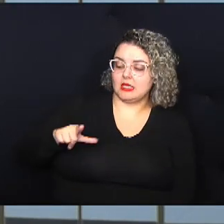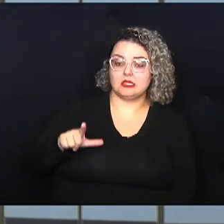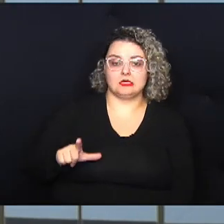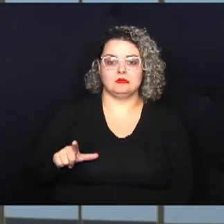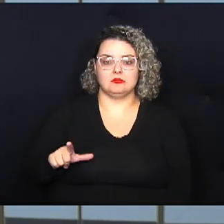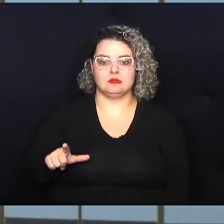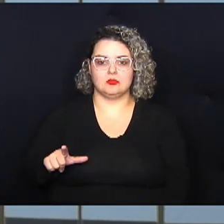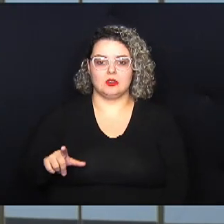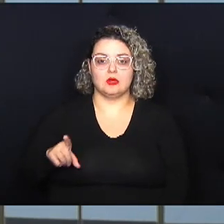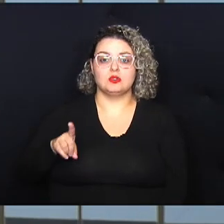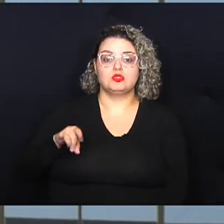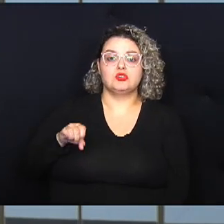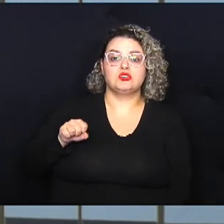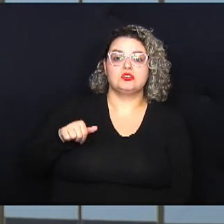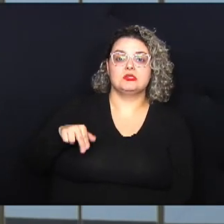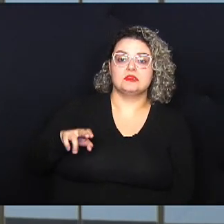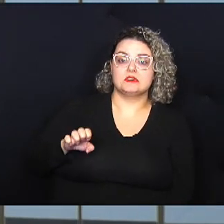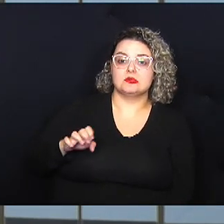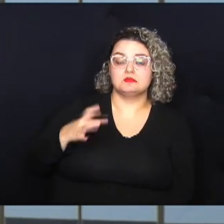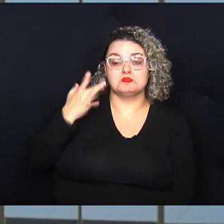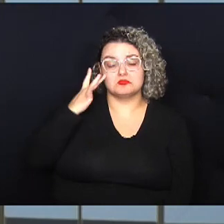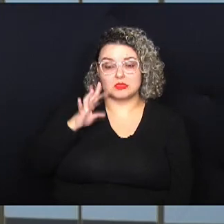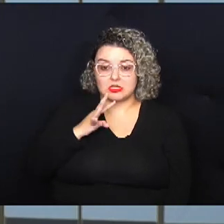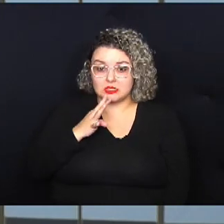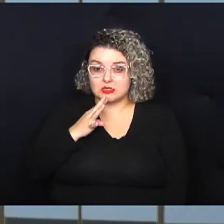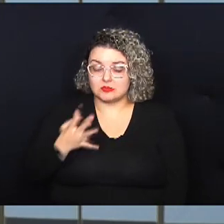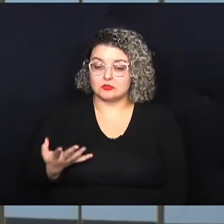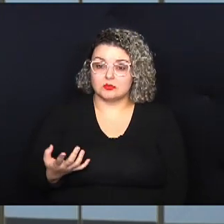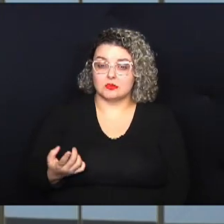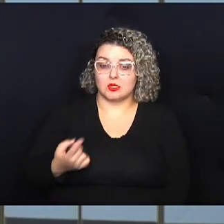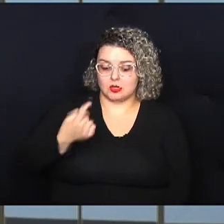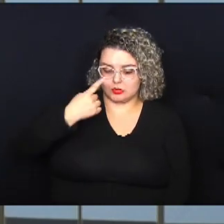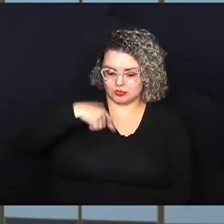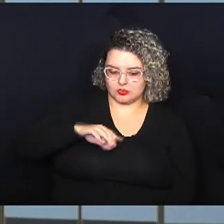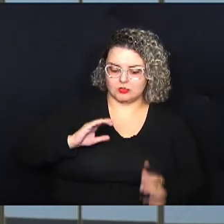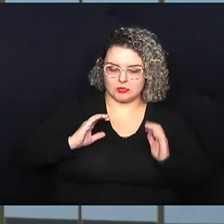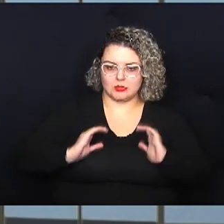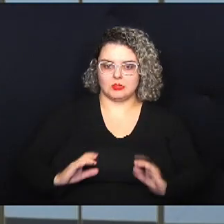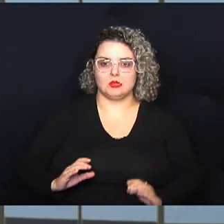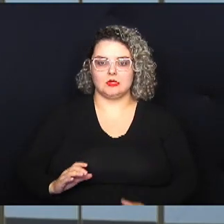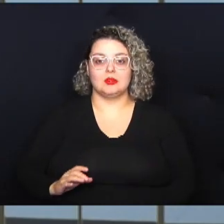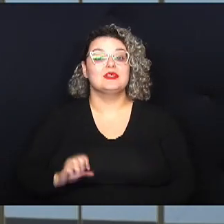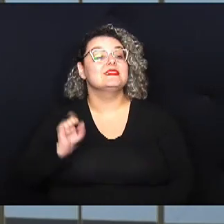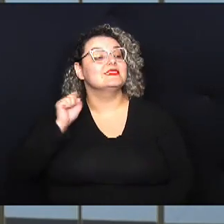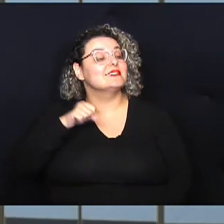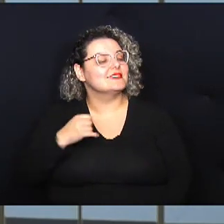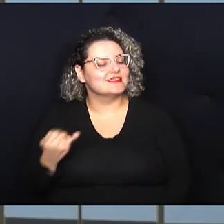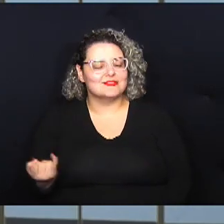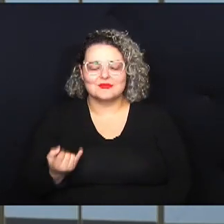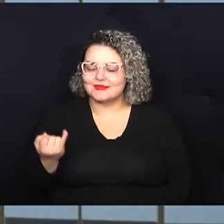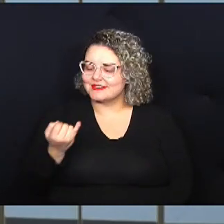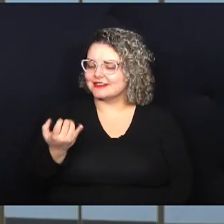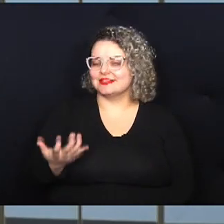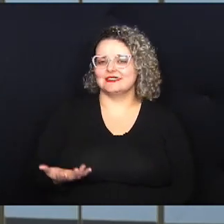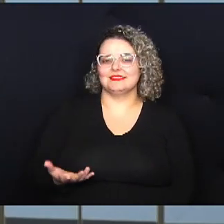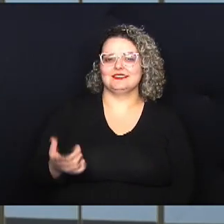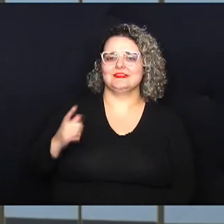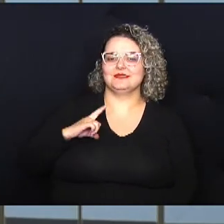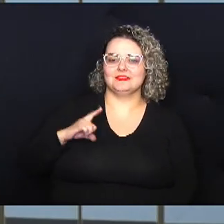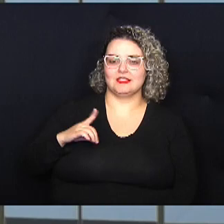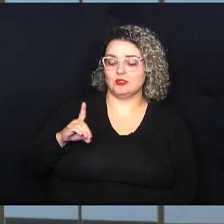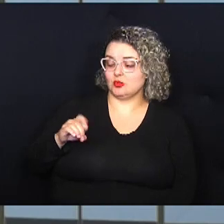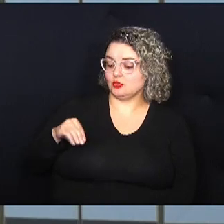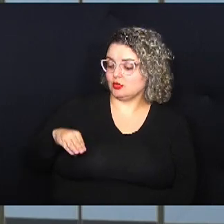DISC. Não sei se você conhece, que é sobre os perfis comportamentais. Sim, interessante demais. E então tem lá o dominante,